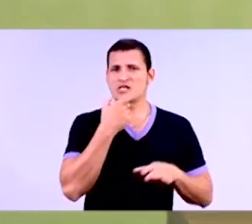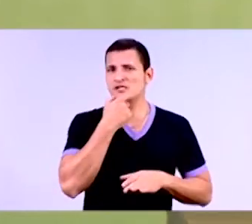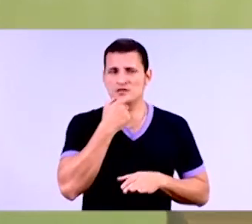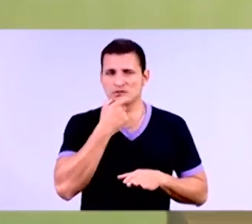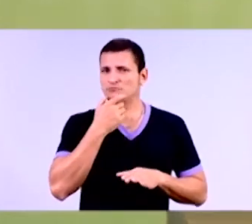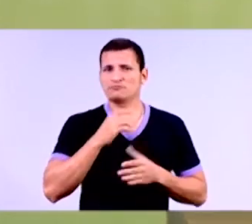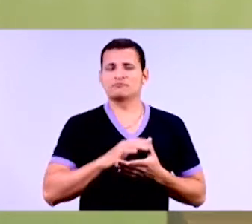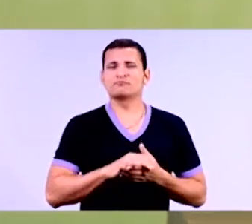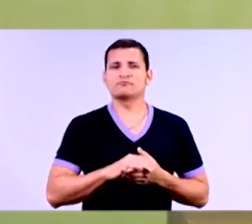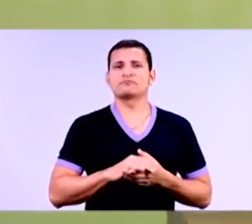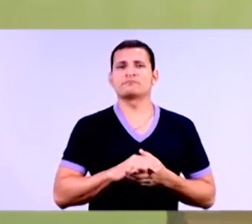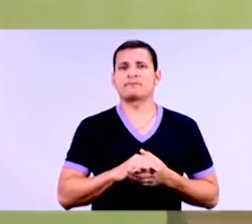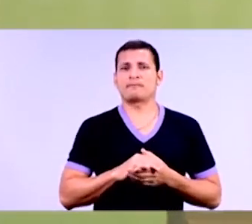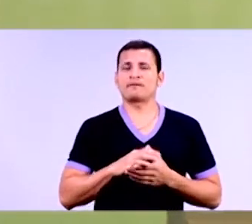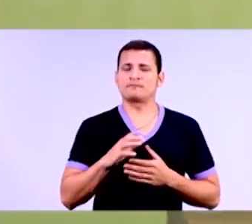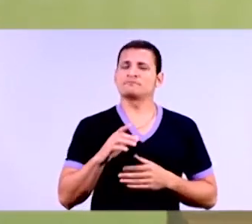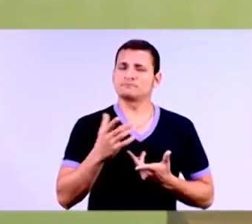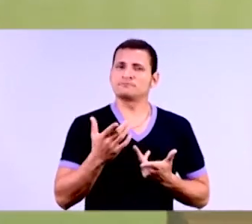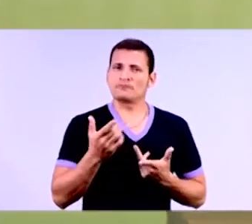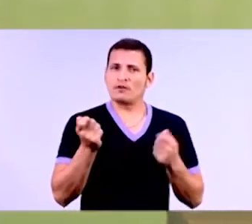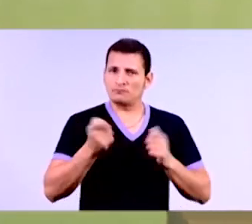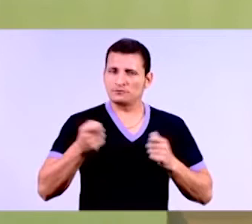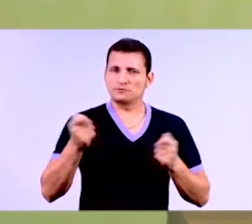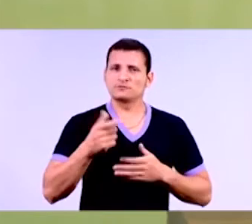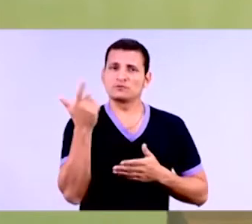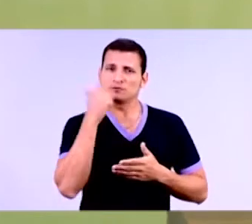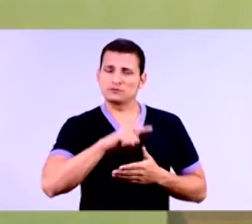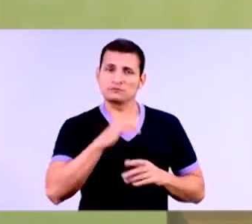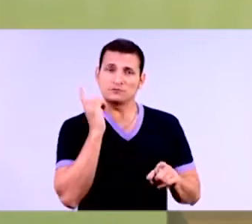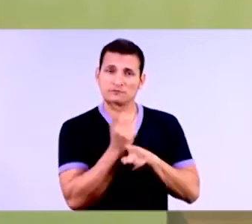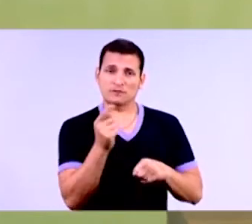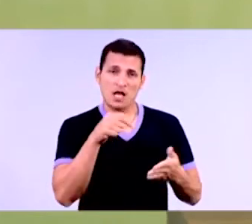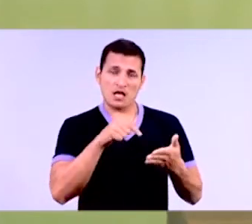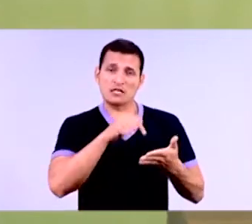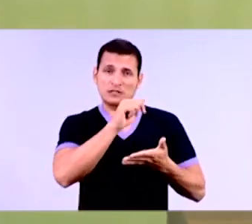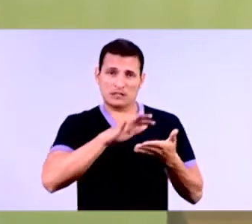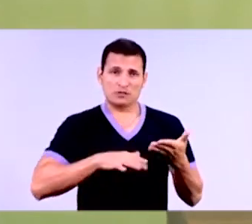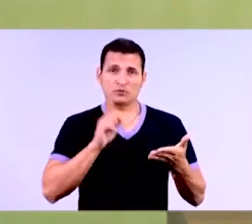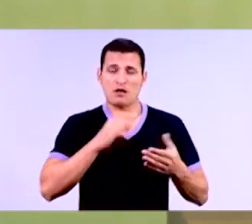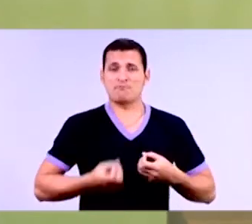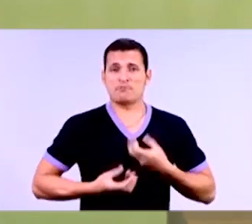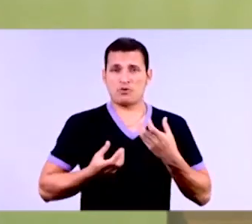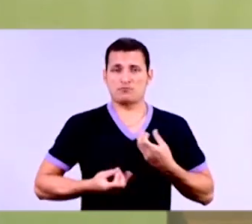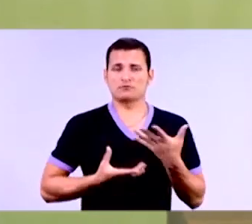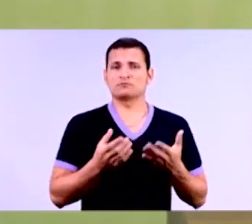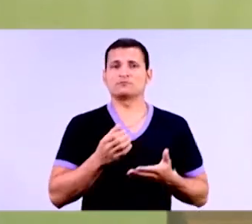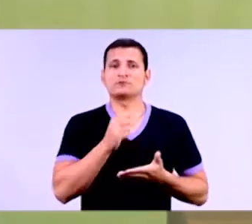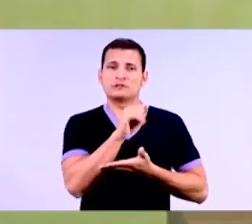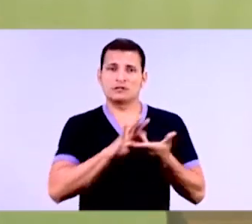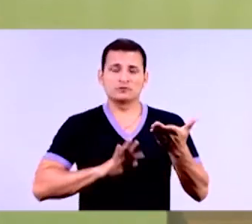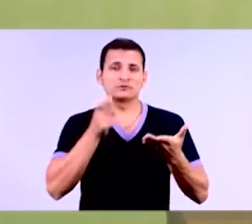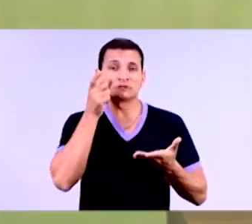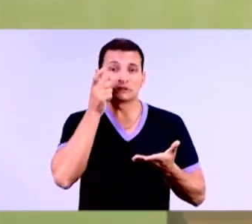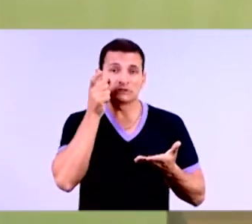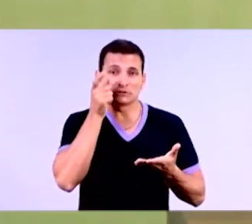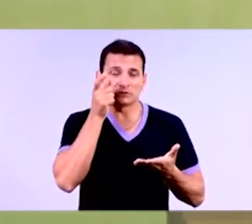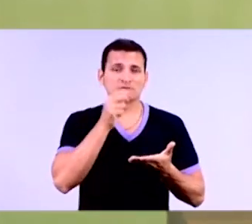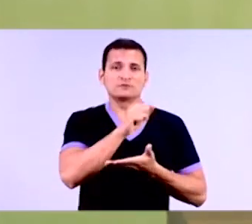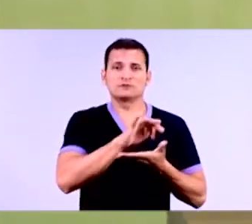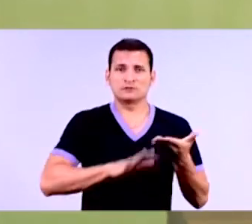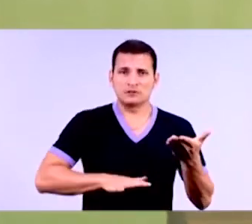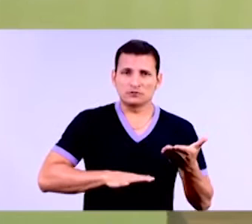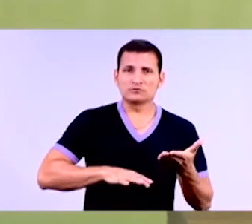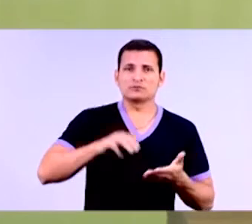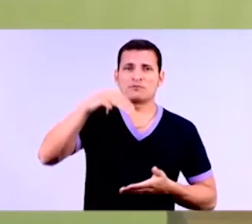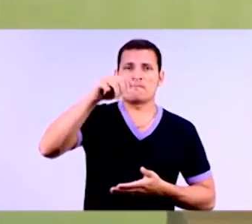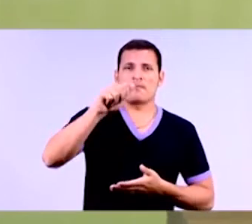dizendo, a gente consegue identificar que aquele texto é um poema. Um texto científico, um manual